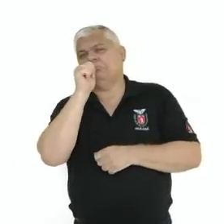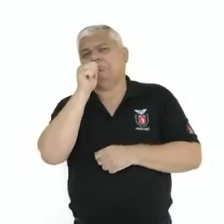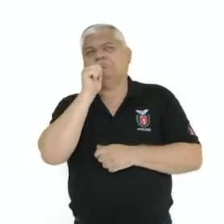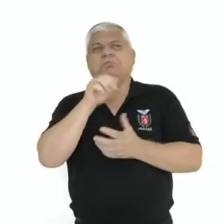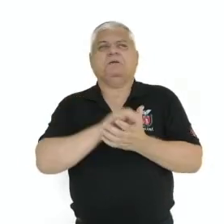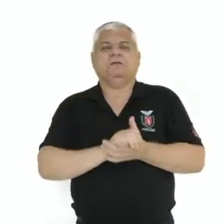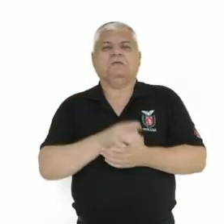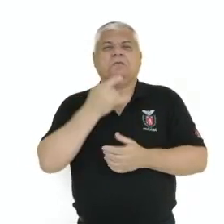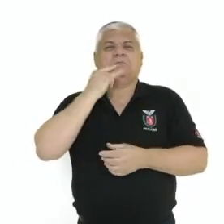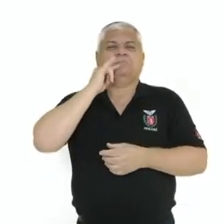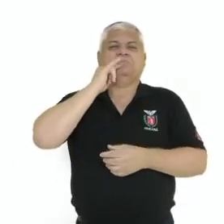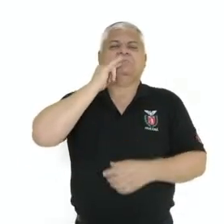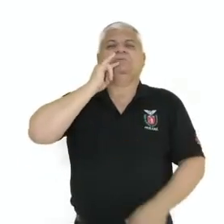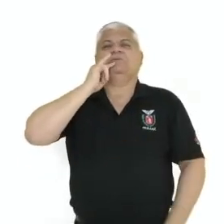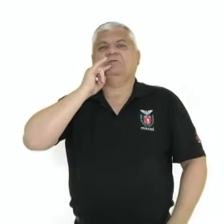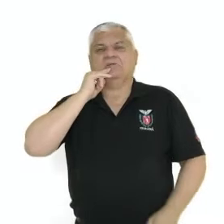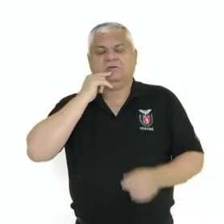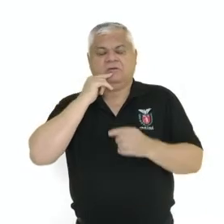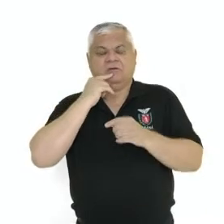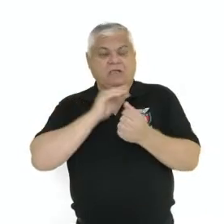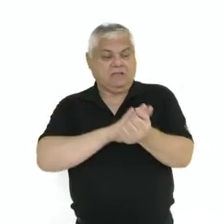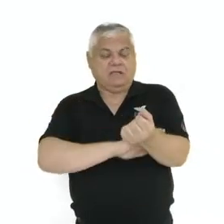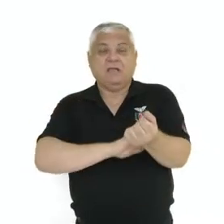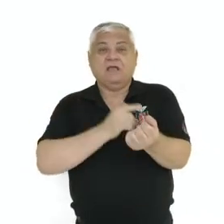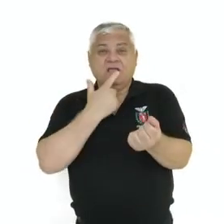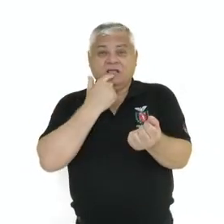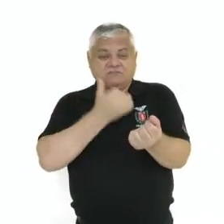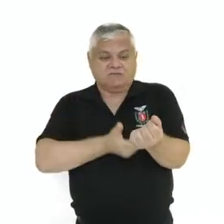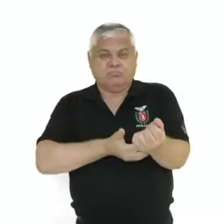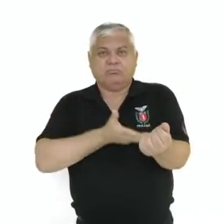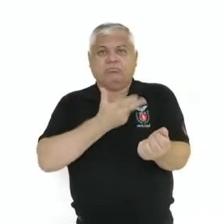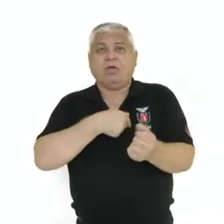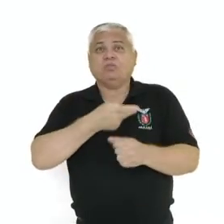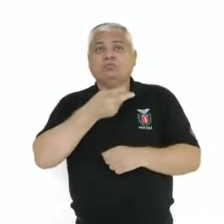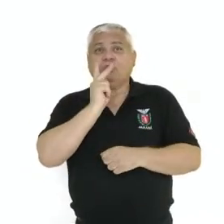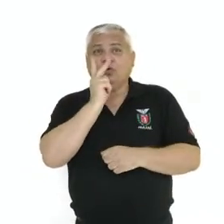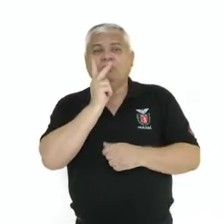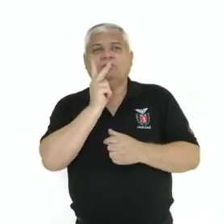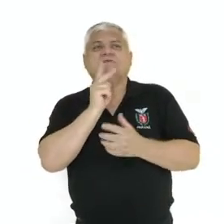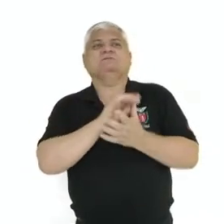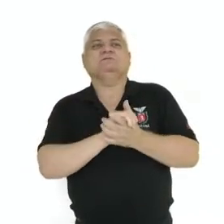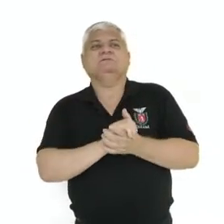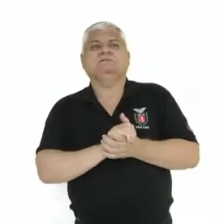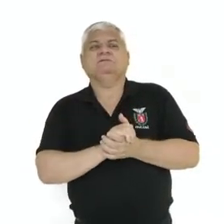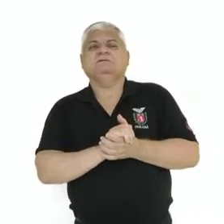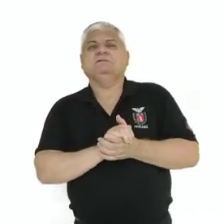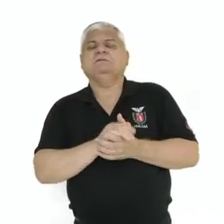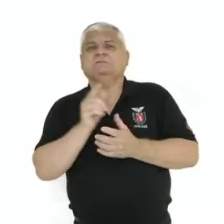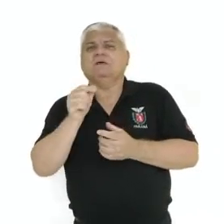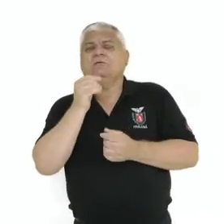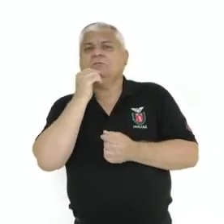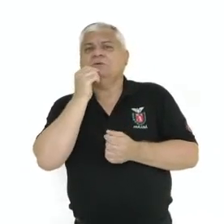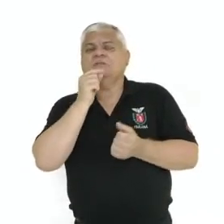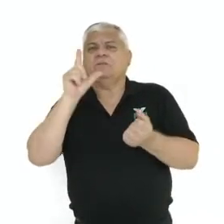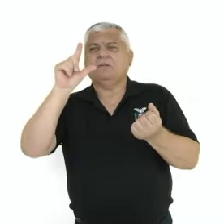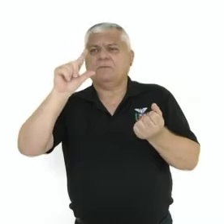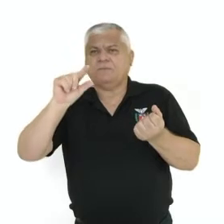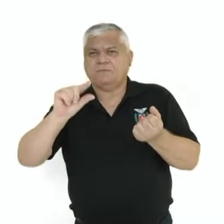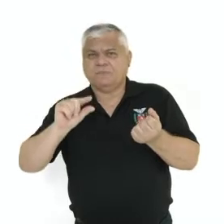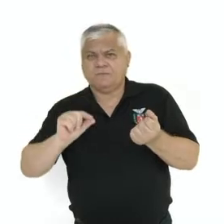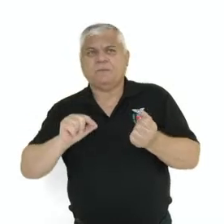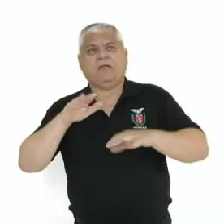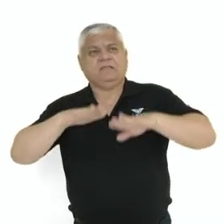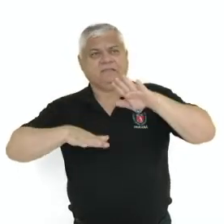quantidade de cachaça. Considere que esse nível decresce de acordo com a